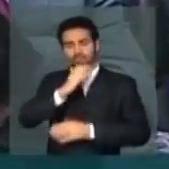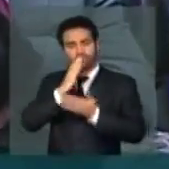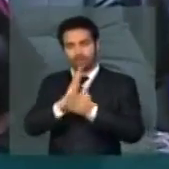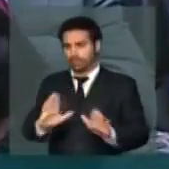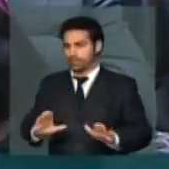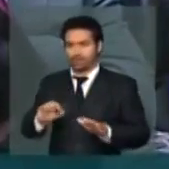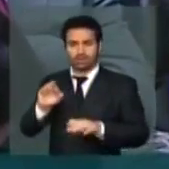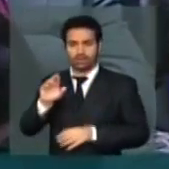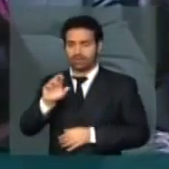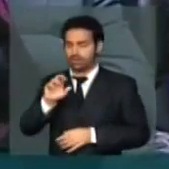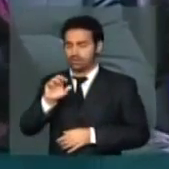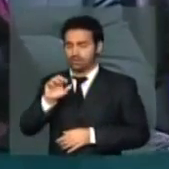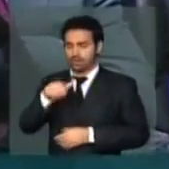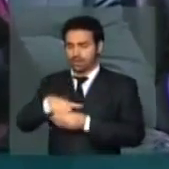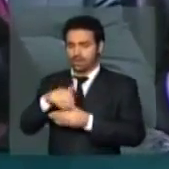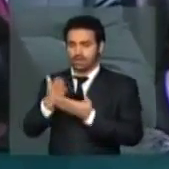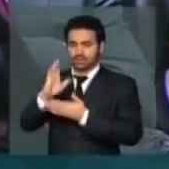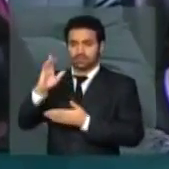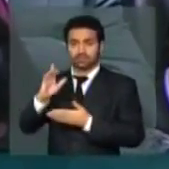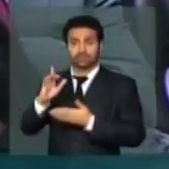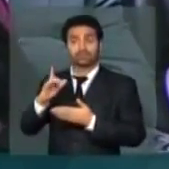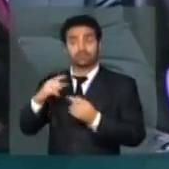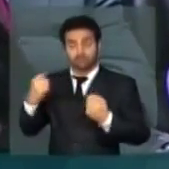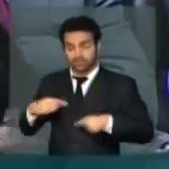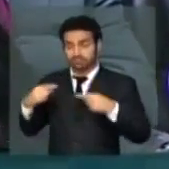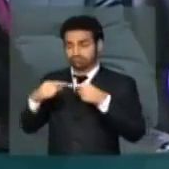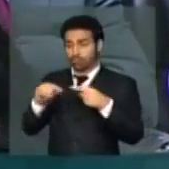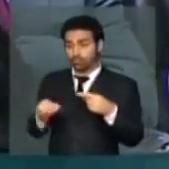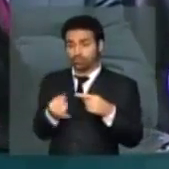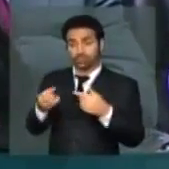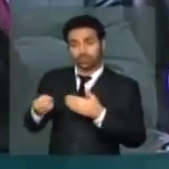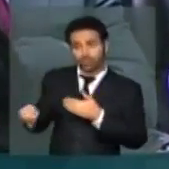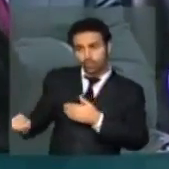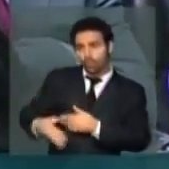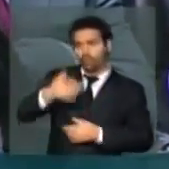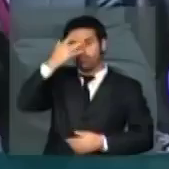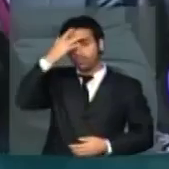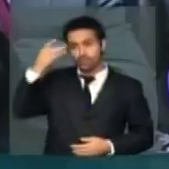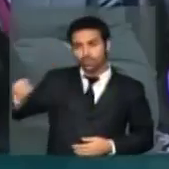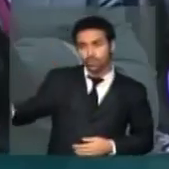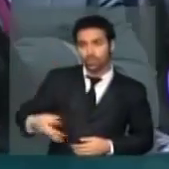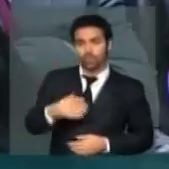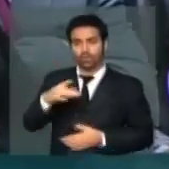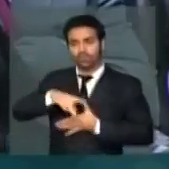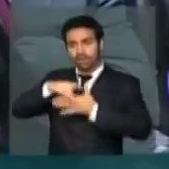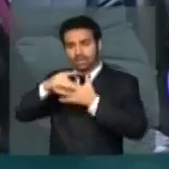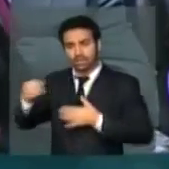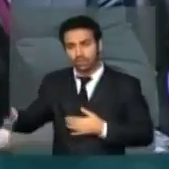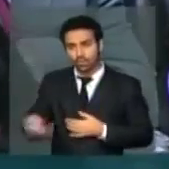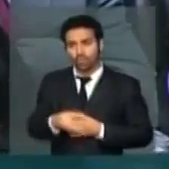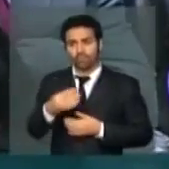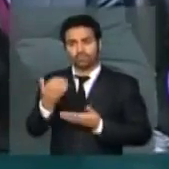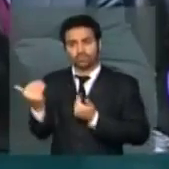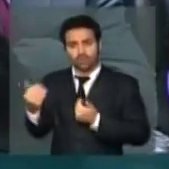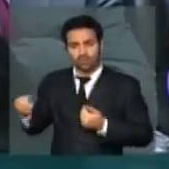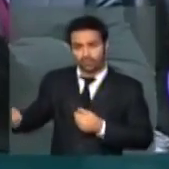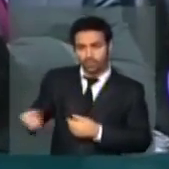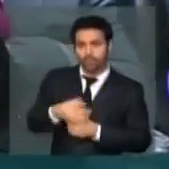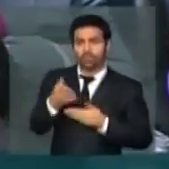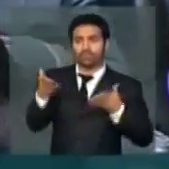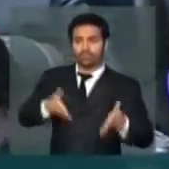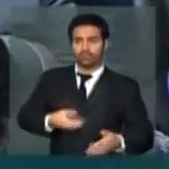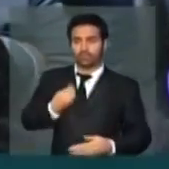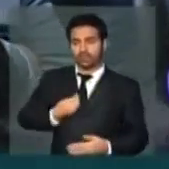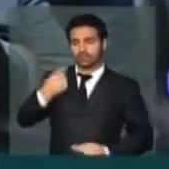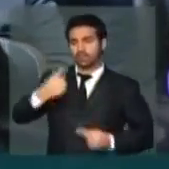com a reeleição e dar oportunidade a novas gerações, a novas lideranças, aos jovens de participar